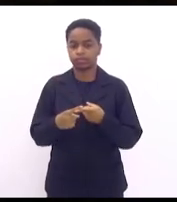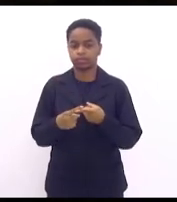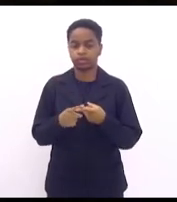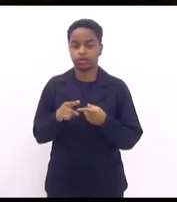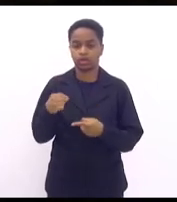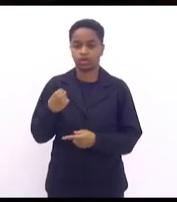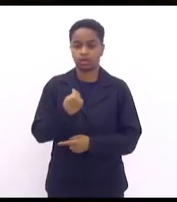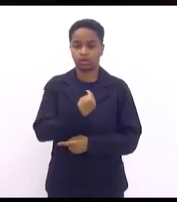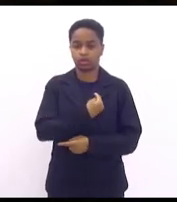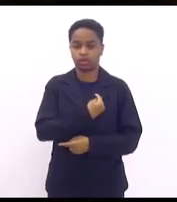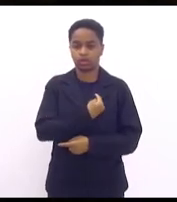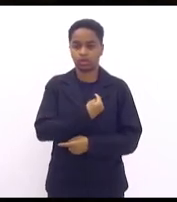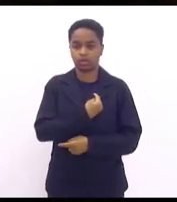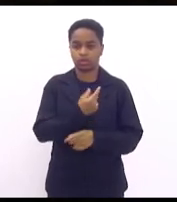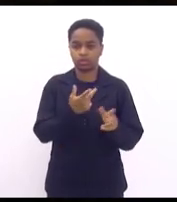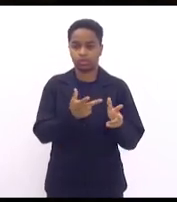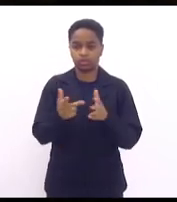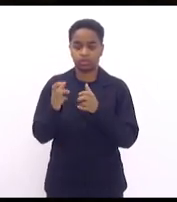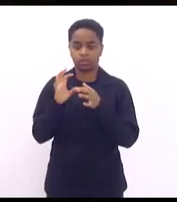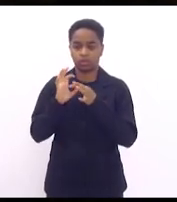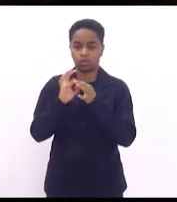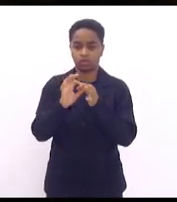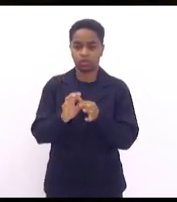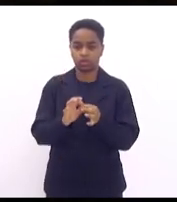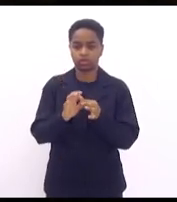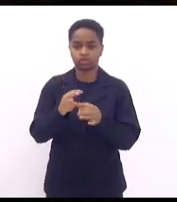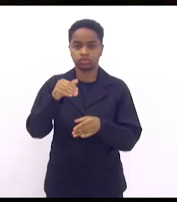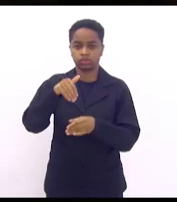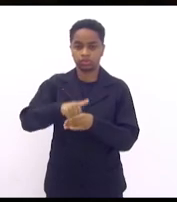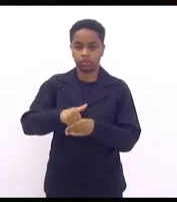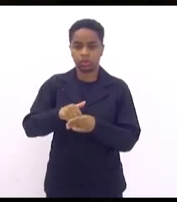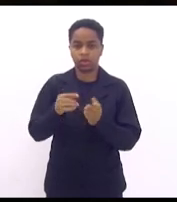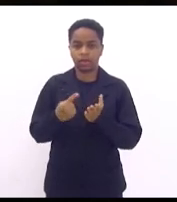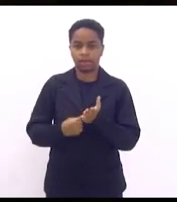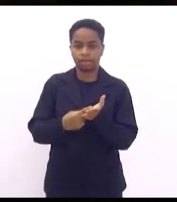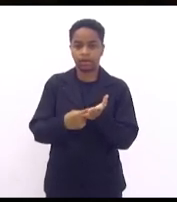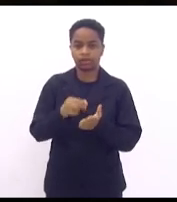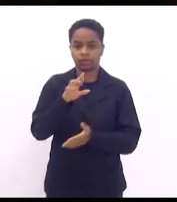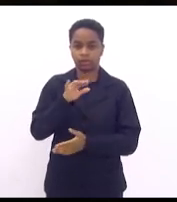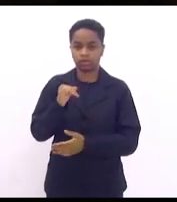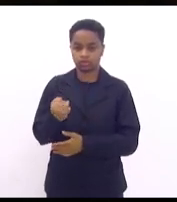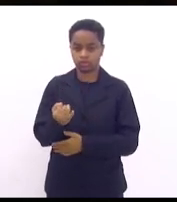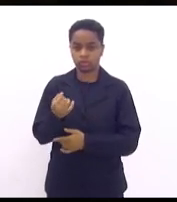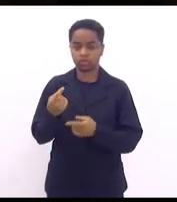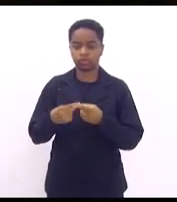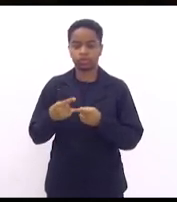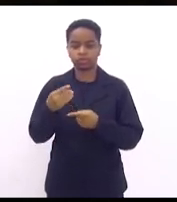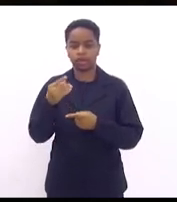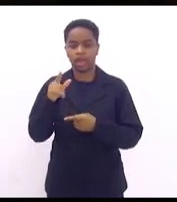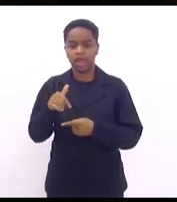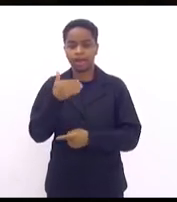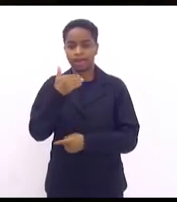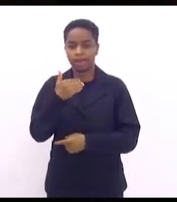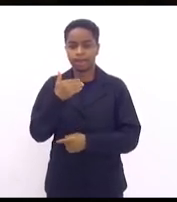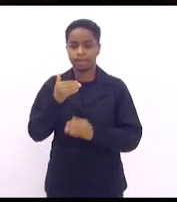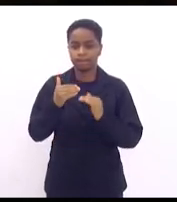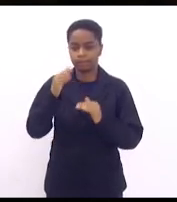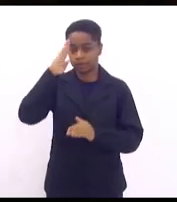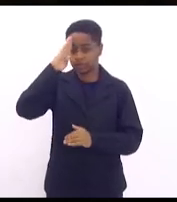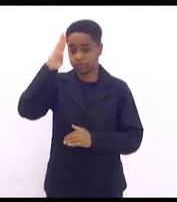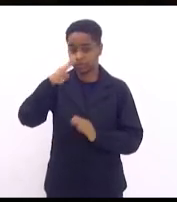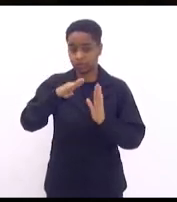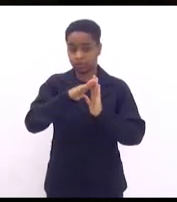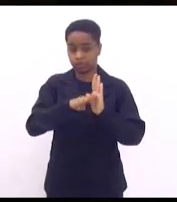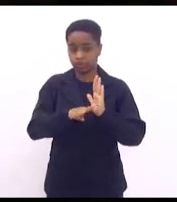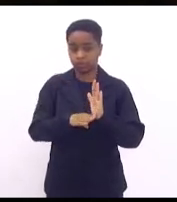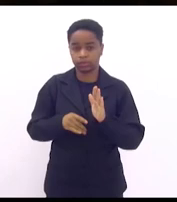muito num contexto eleitoral, o Pacto RJ, que deveria ser o maior programa de investimento em infraestrutura dos